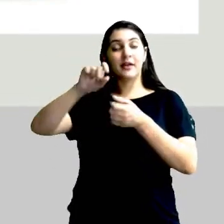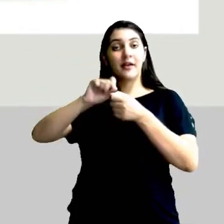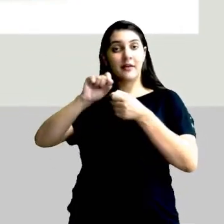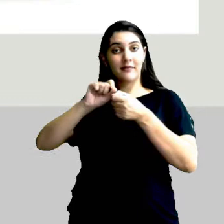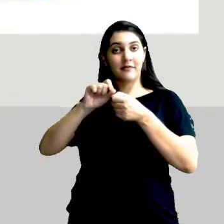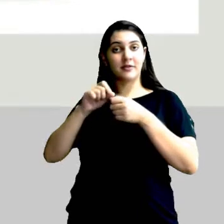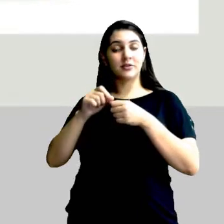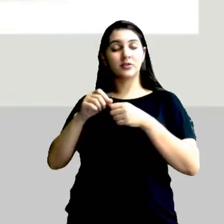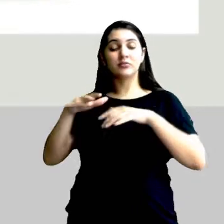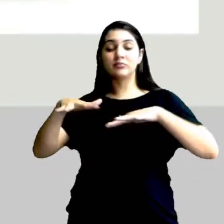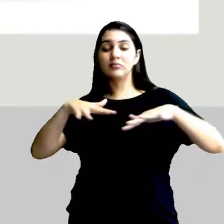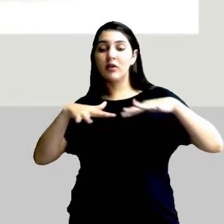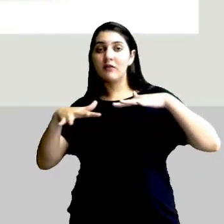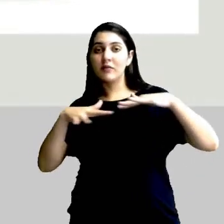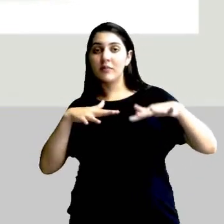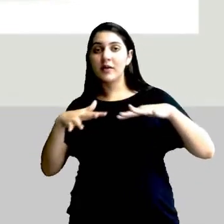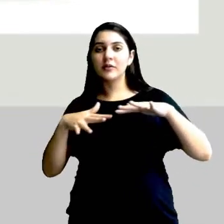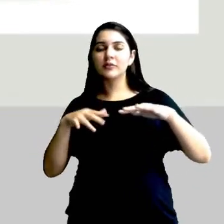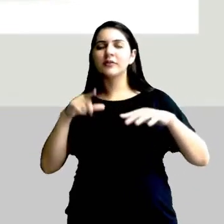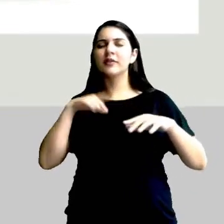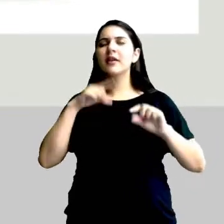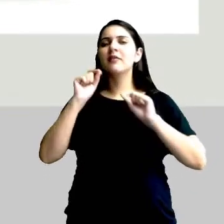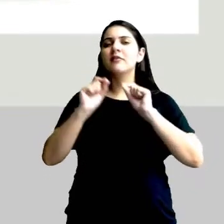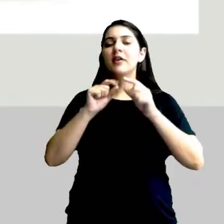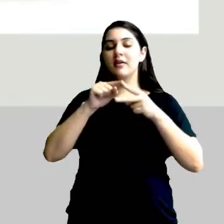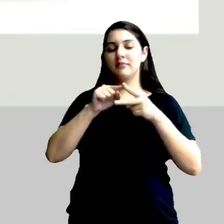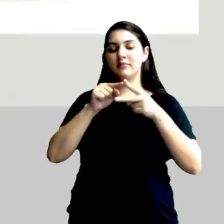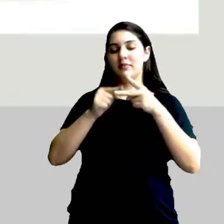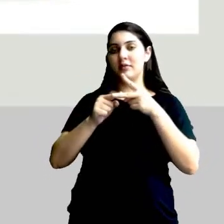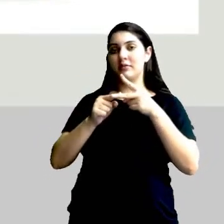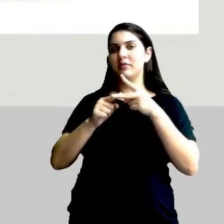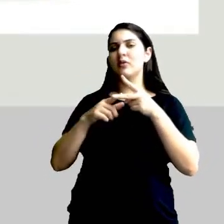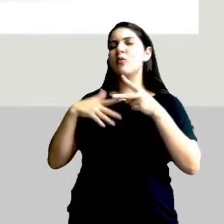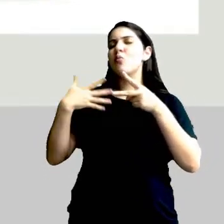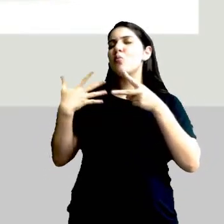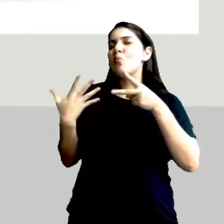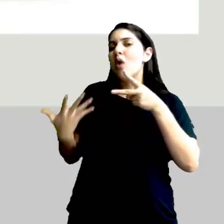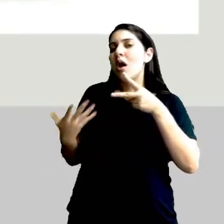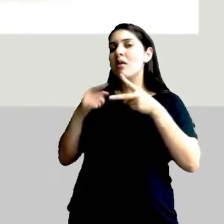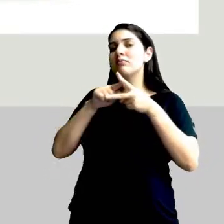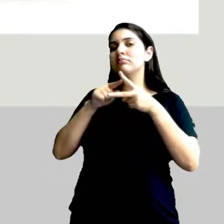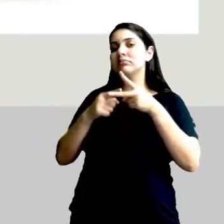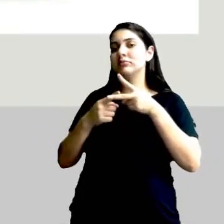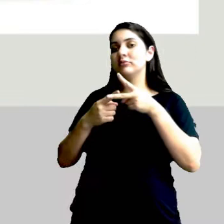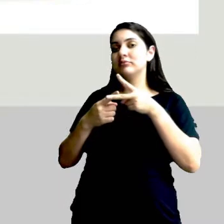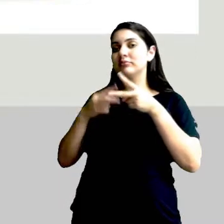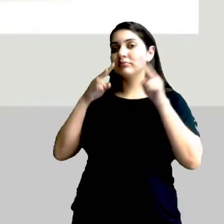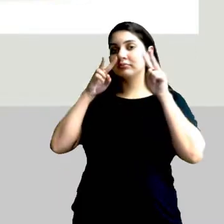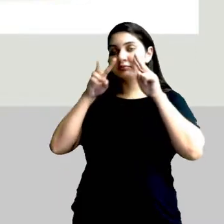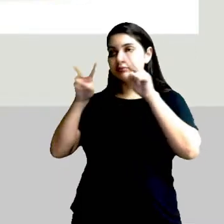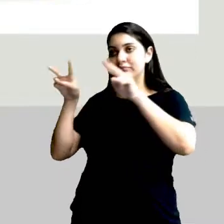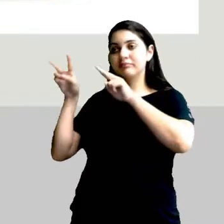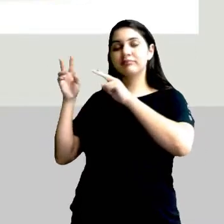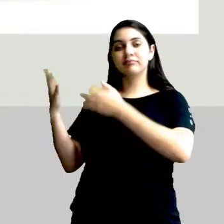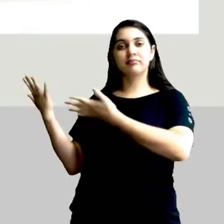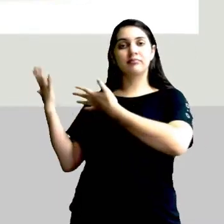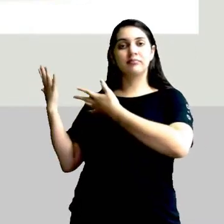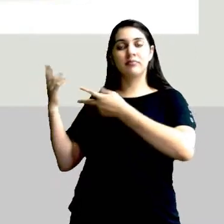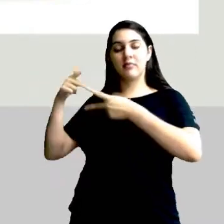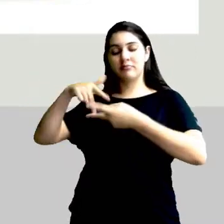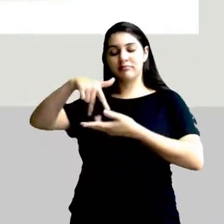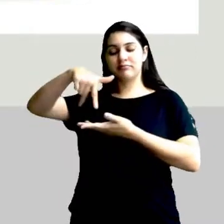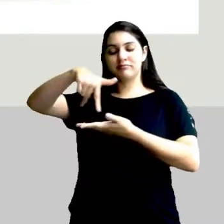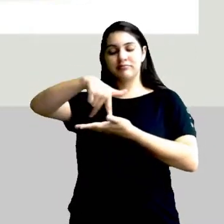fez, dado a um movimento, formou um ângulo. Que ângulo é esse? Observa bem a abertura,